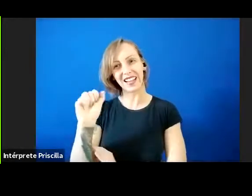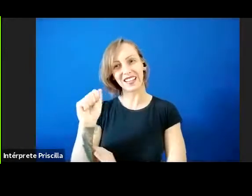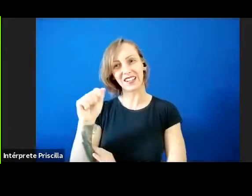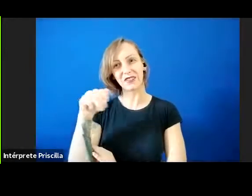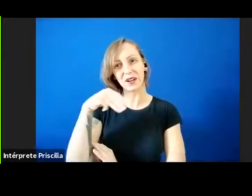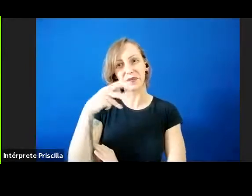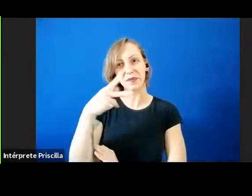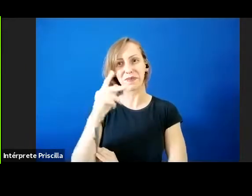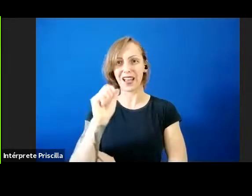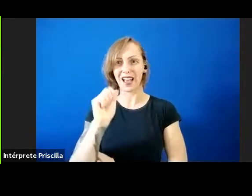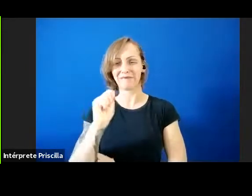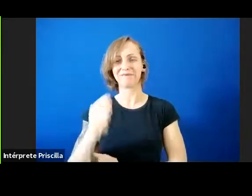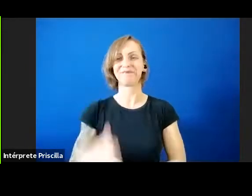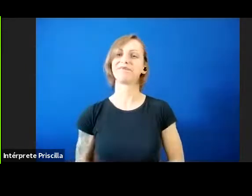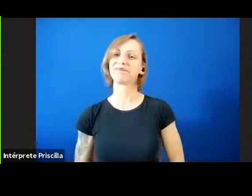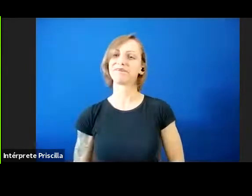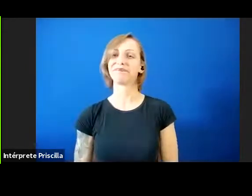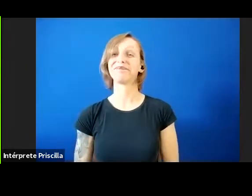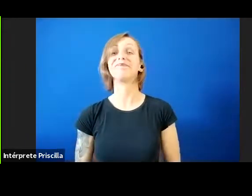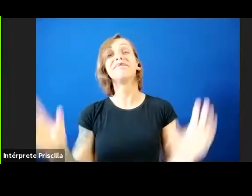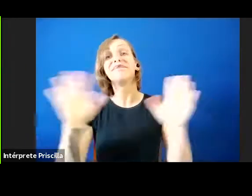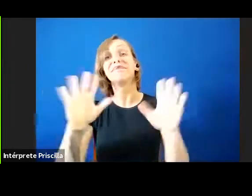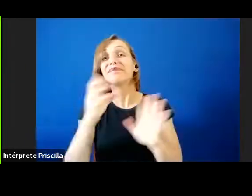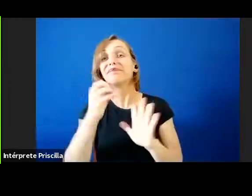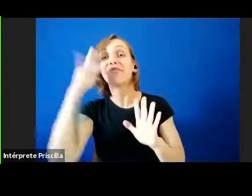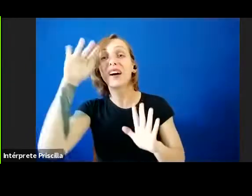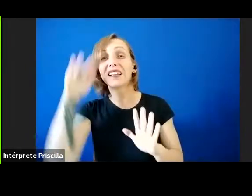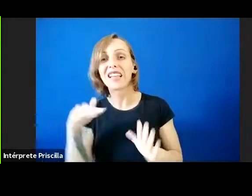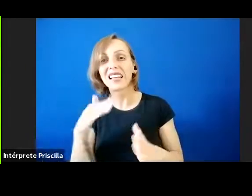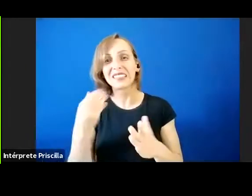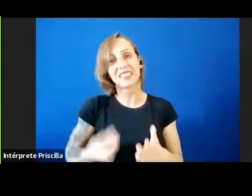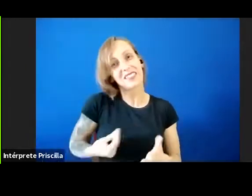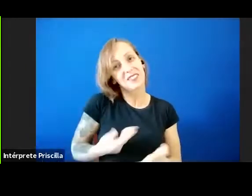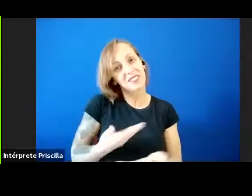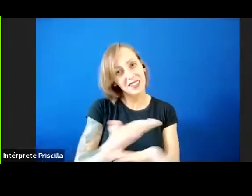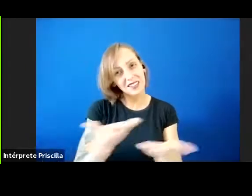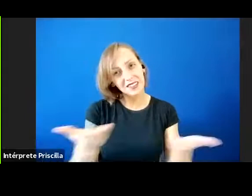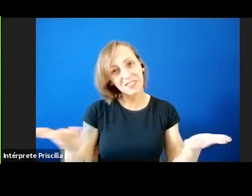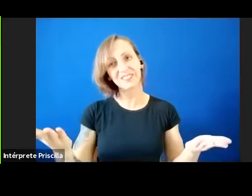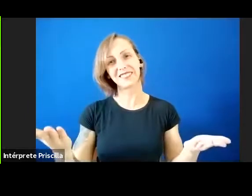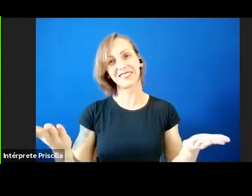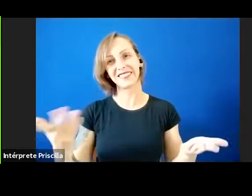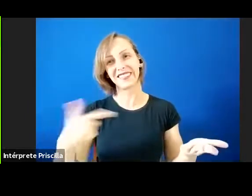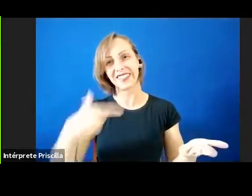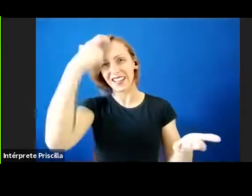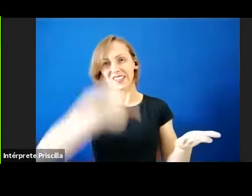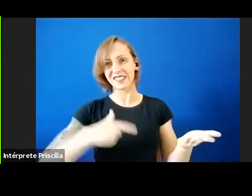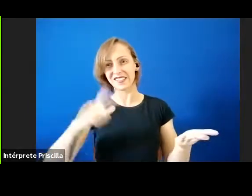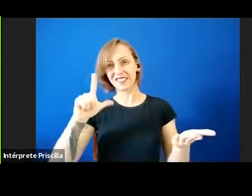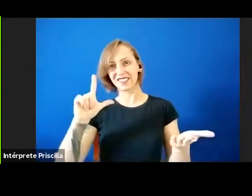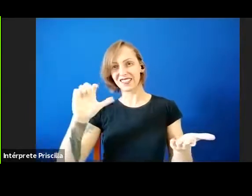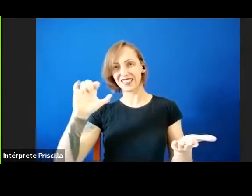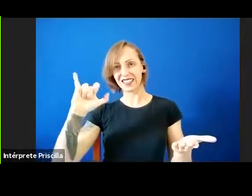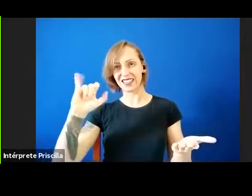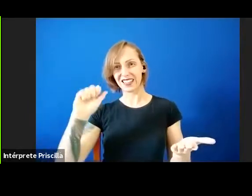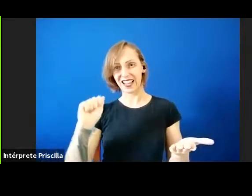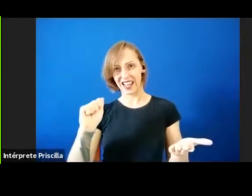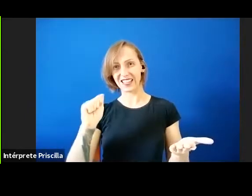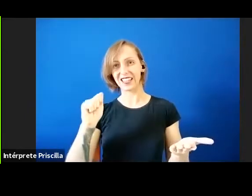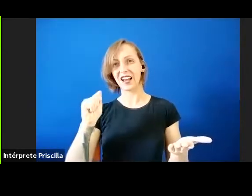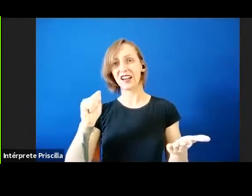tarde a todos, a todas e a todes. Eu sou a Leia, sou militante do Movimento dos Pequenos